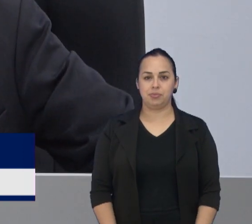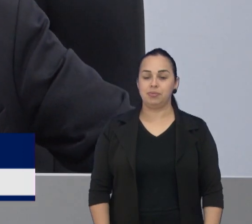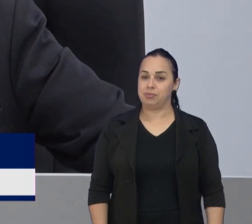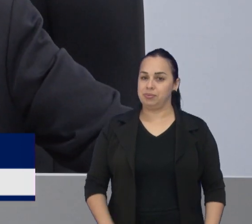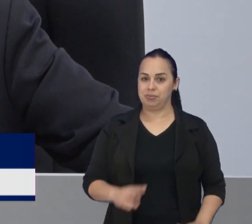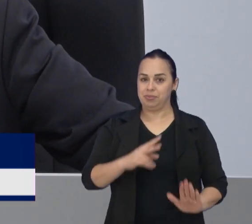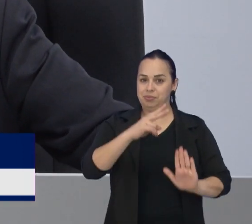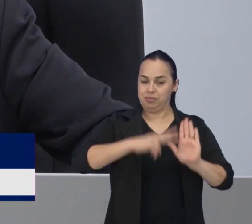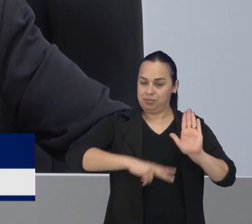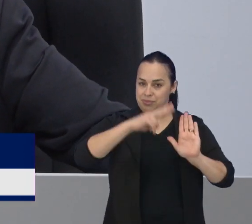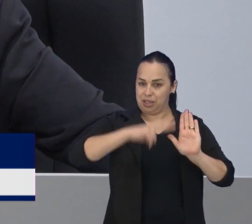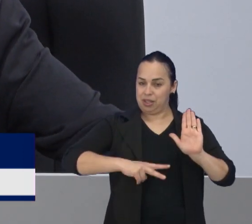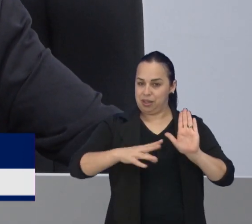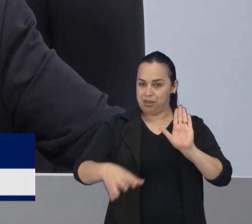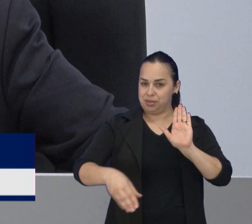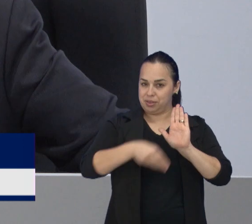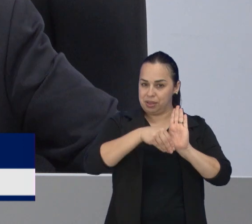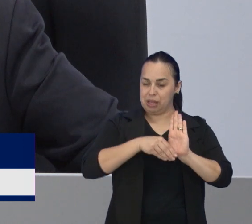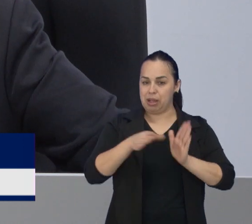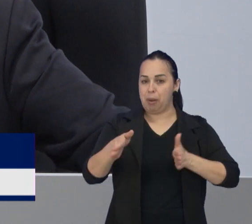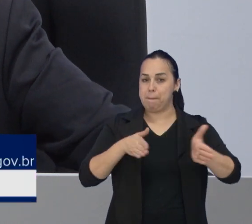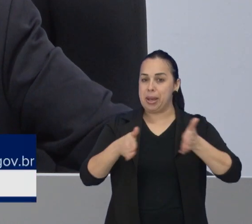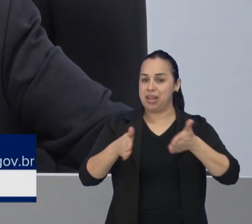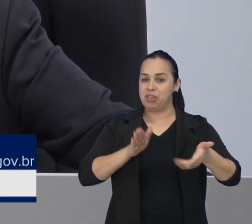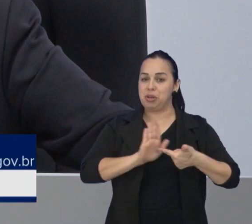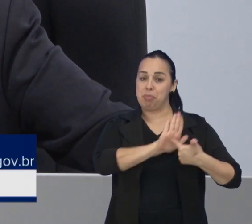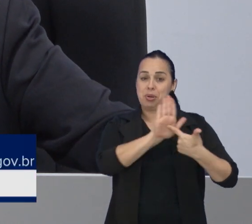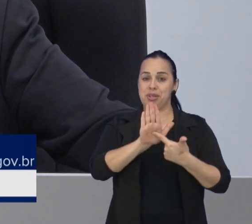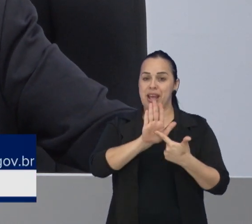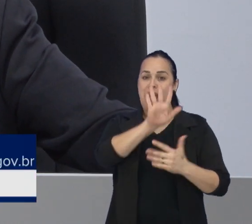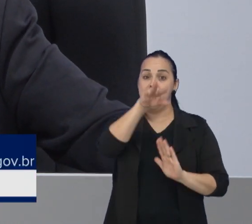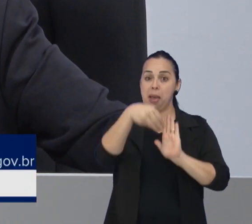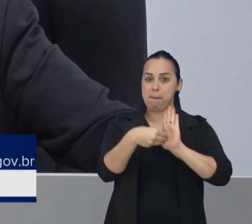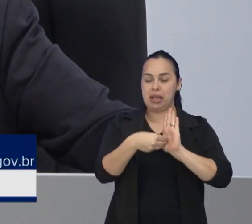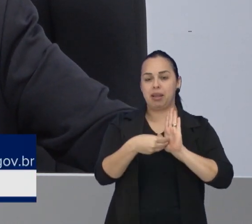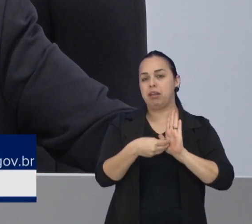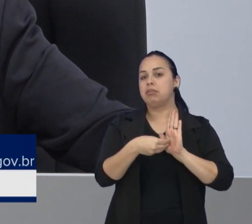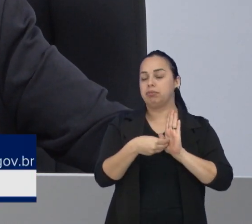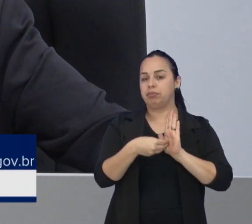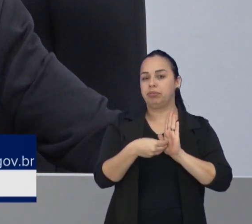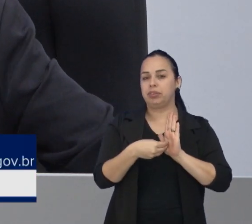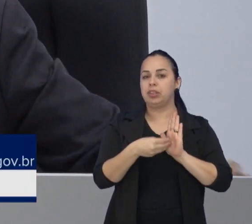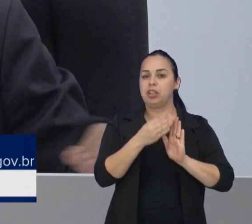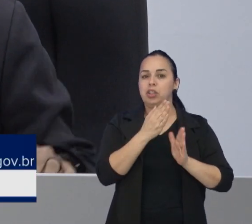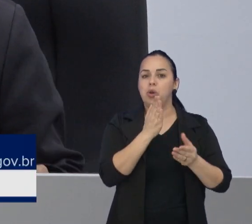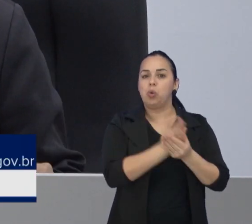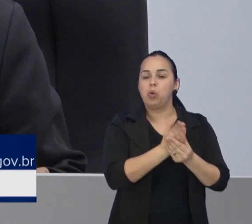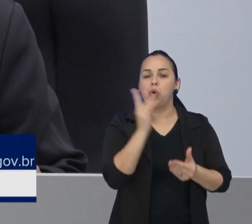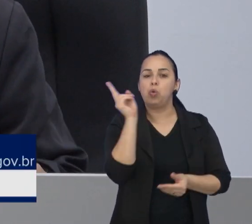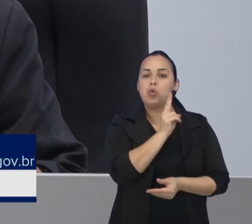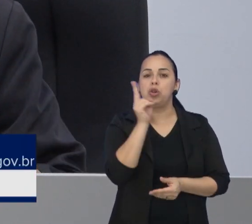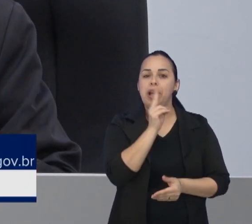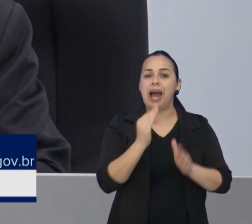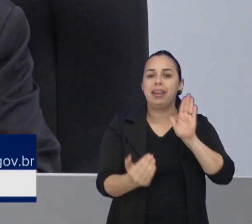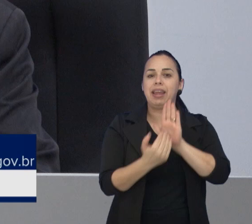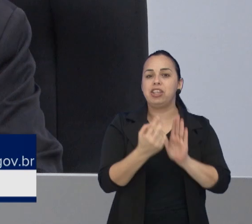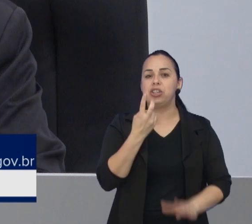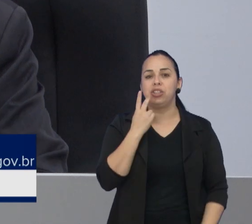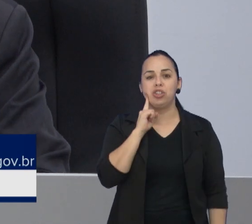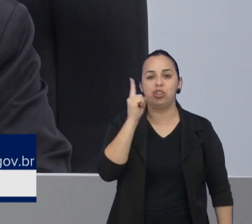Inclusão para leitura, término do prazo para apresentação de emendas. Rito urgente, 25 de abril